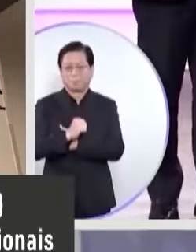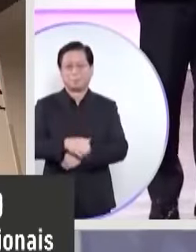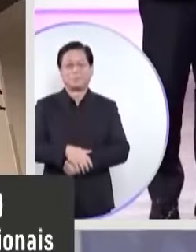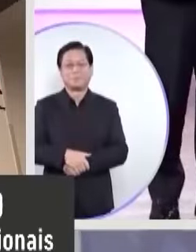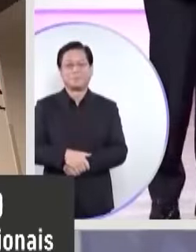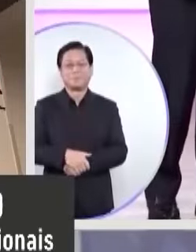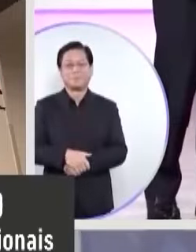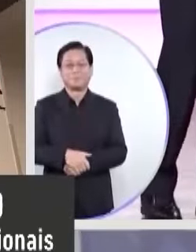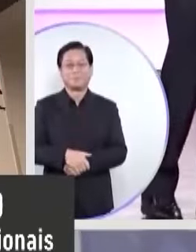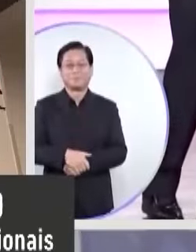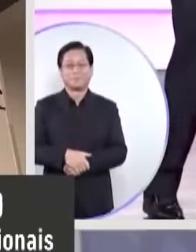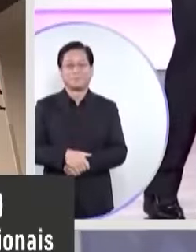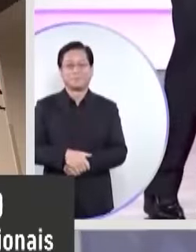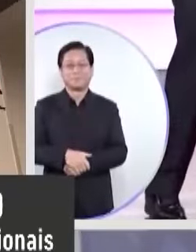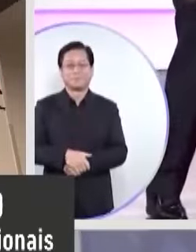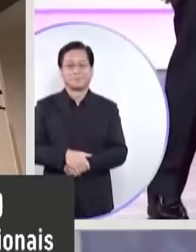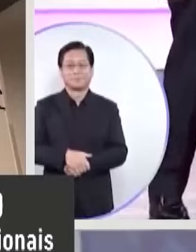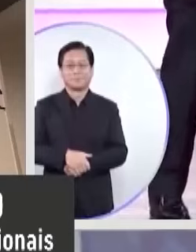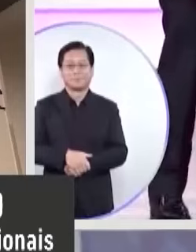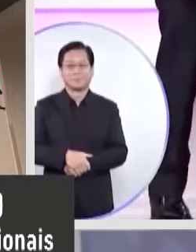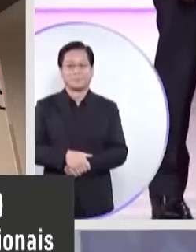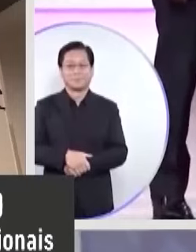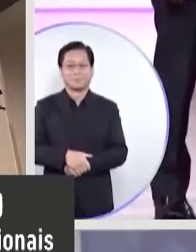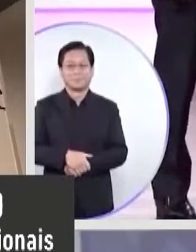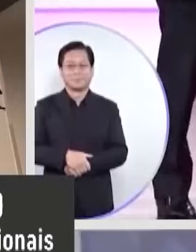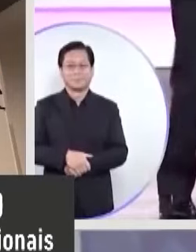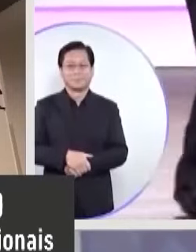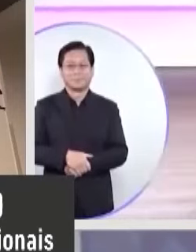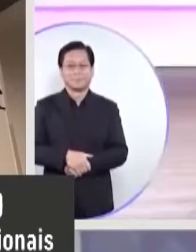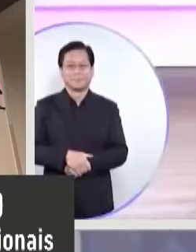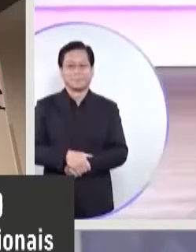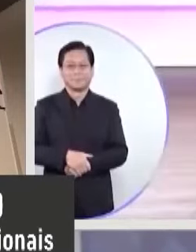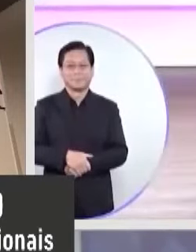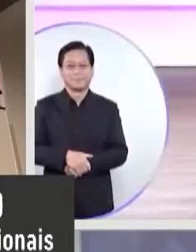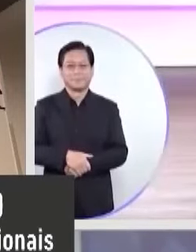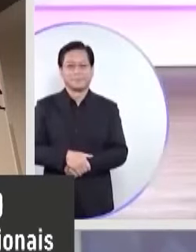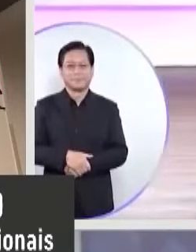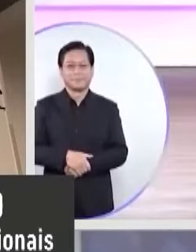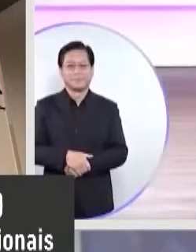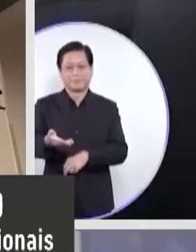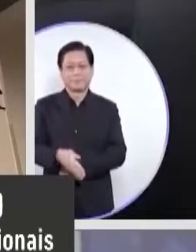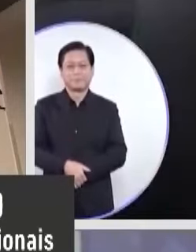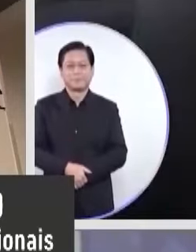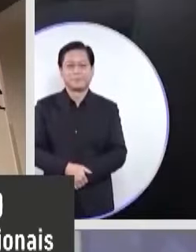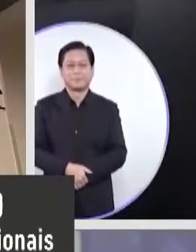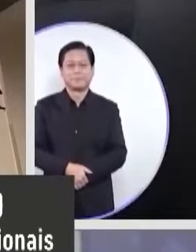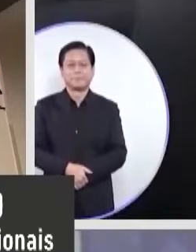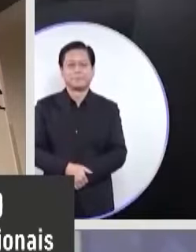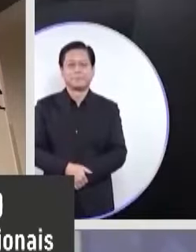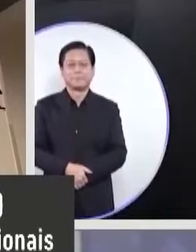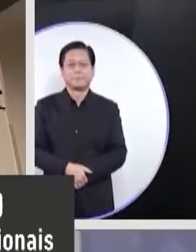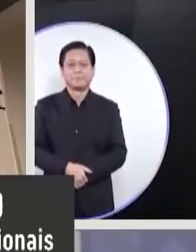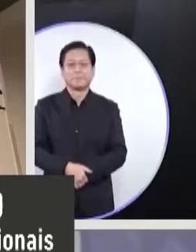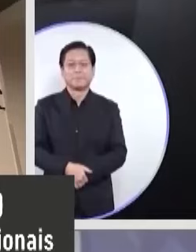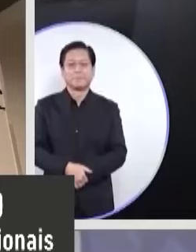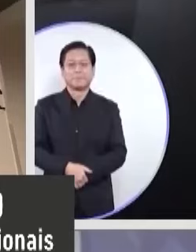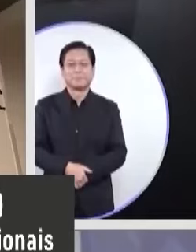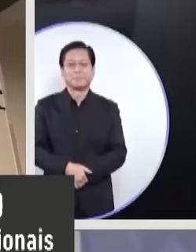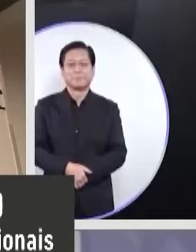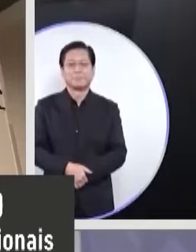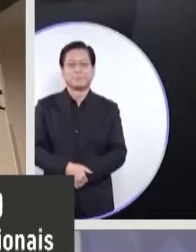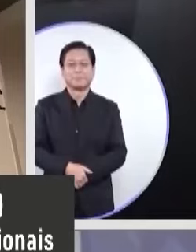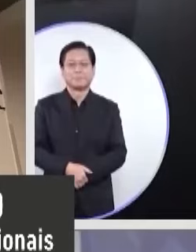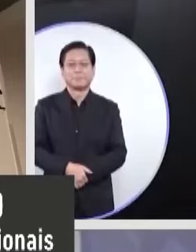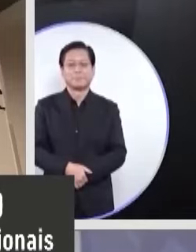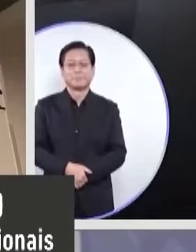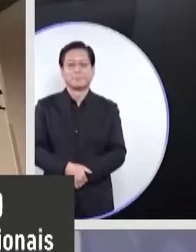diálogos eh e encontros para realizar uma distensão das relações especialmente eh depois do encontro